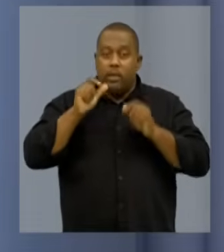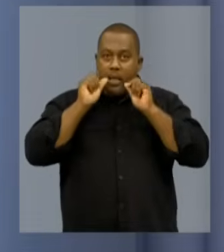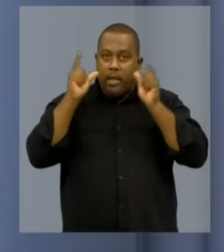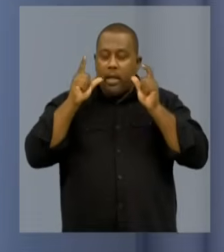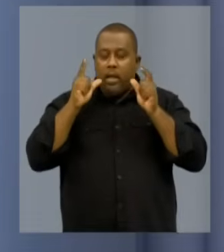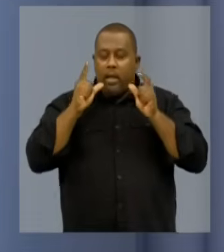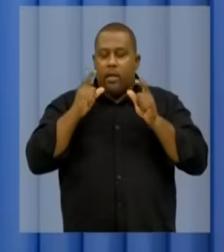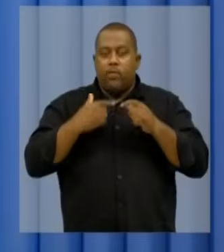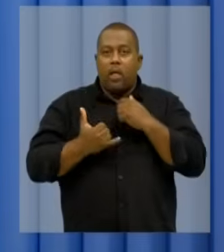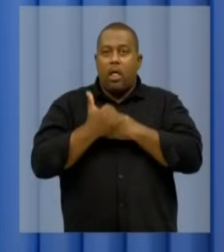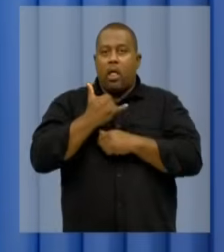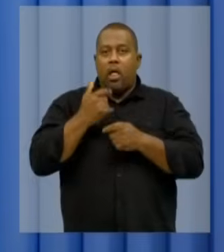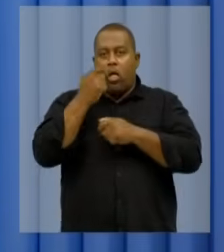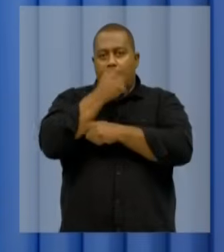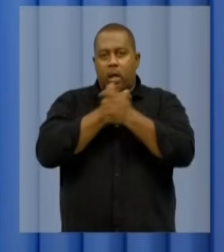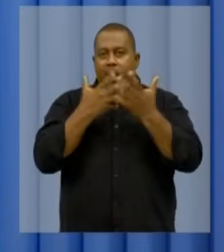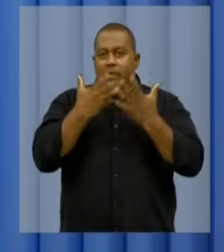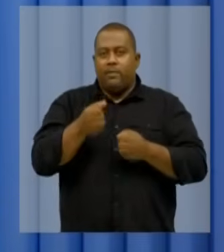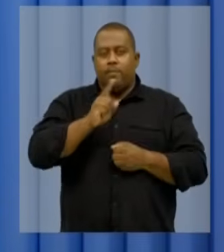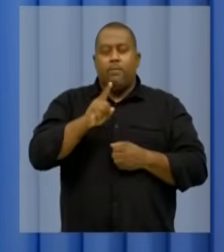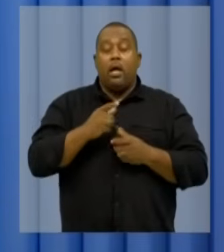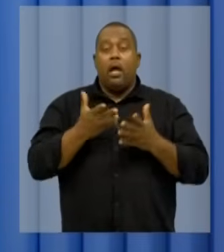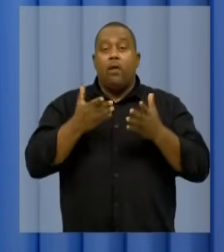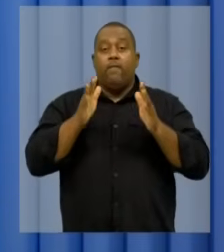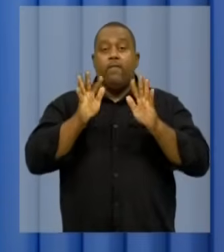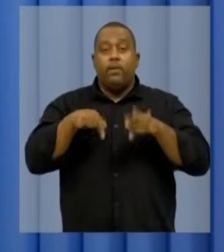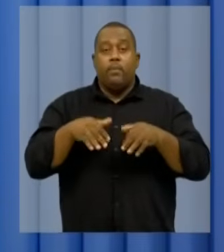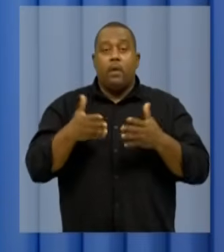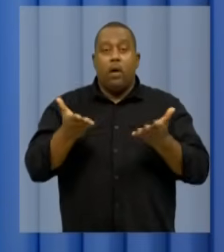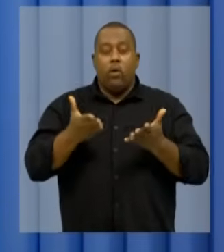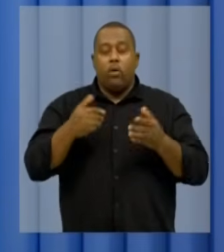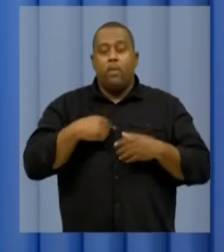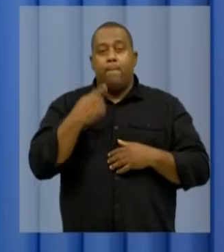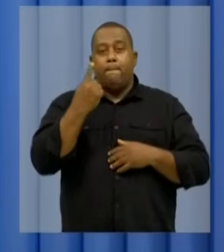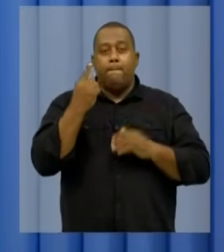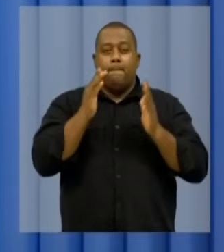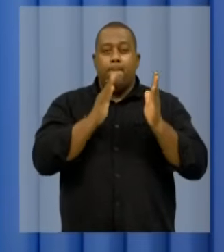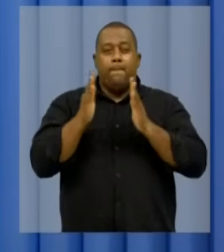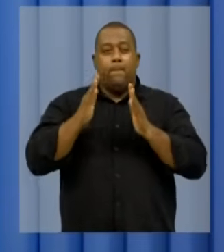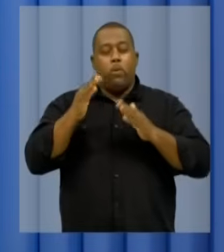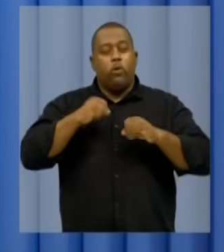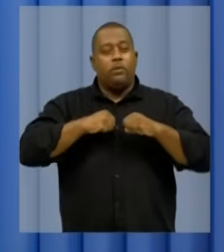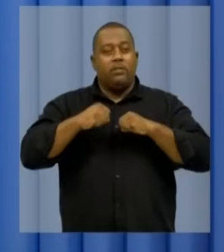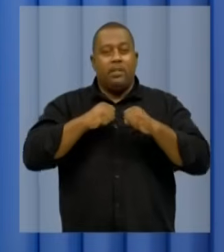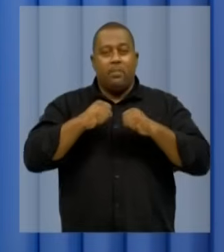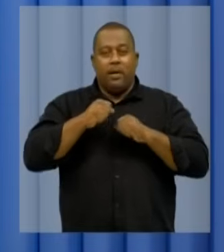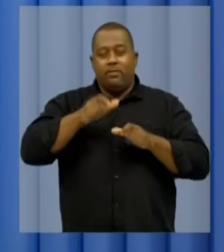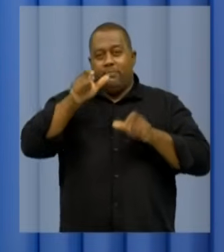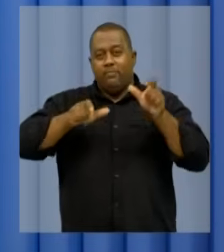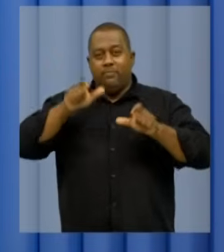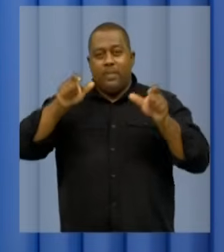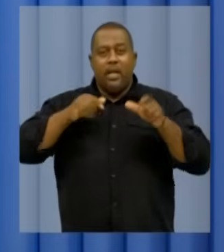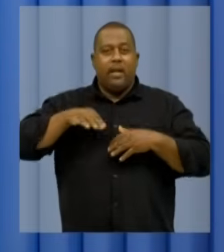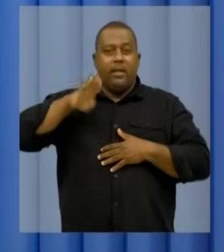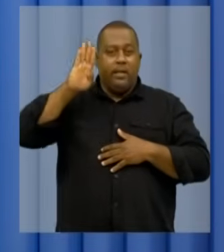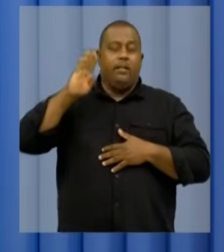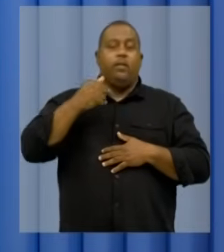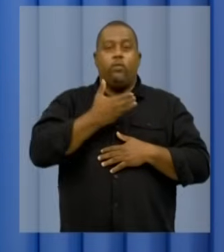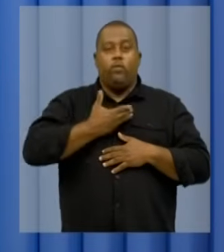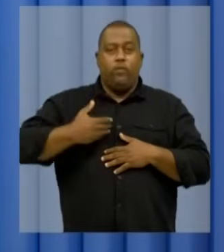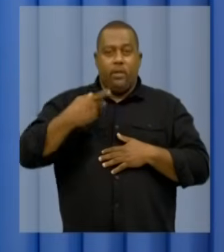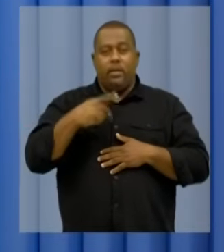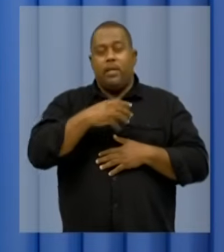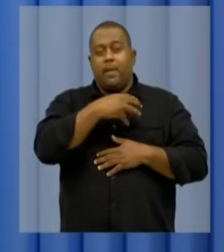enganem. E terminamos assim o primeiro bloco do debate entre os candidatos ao governo da